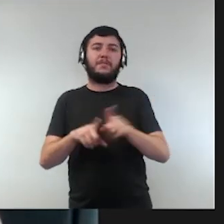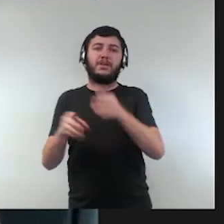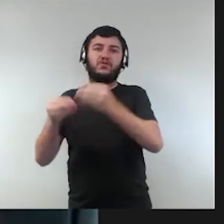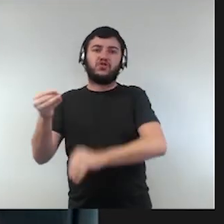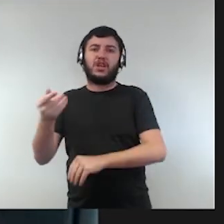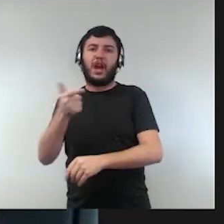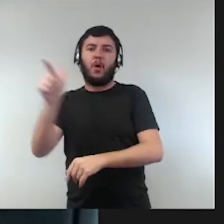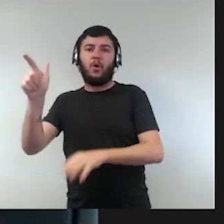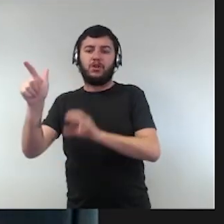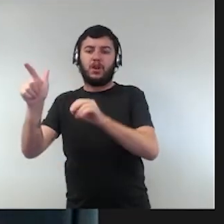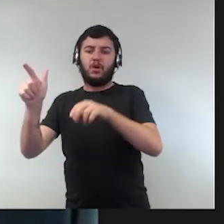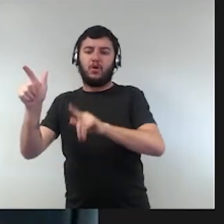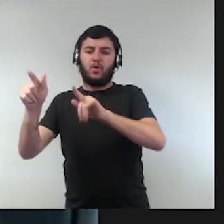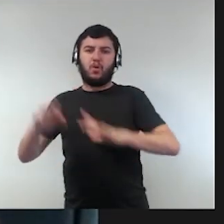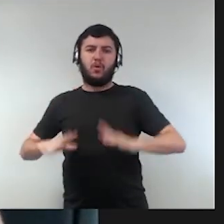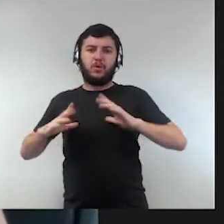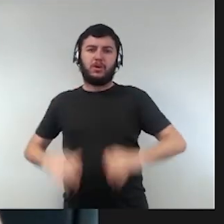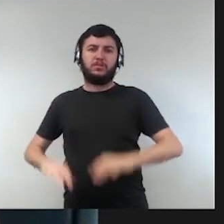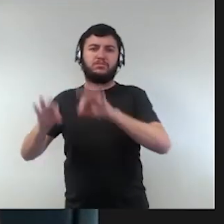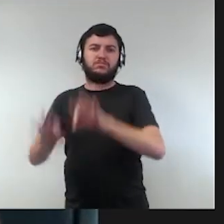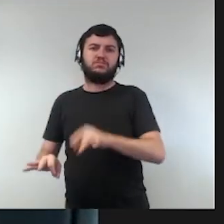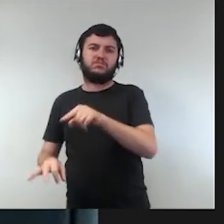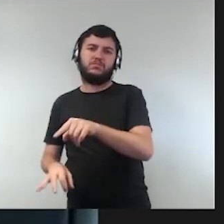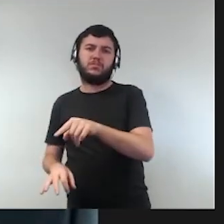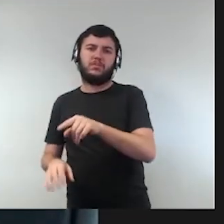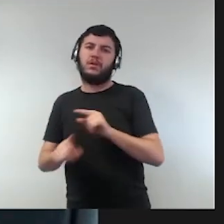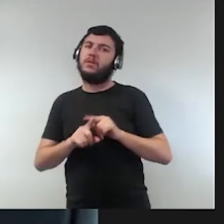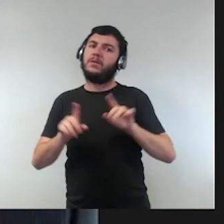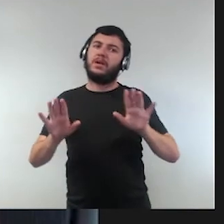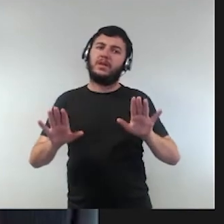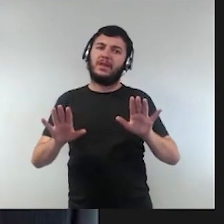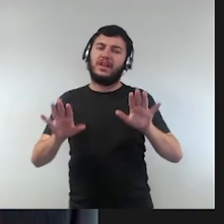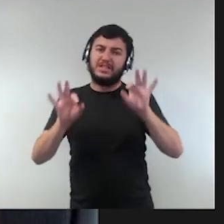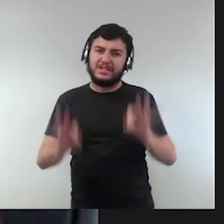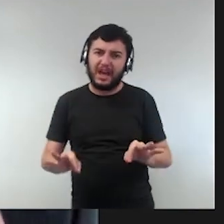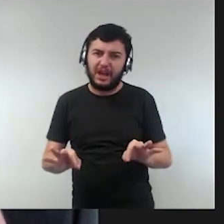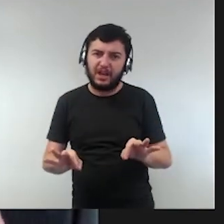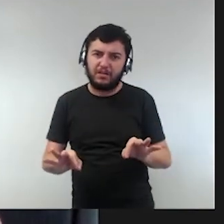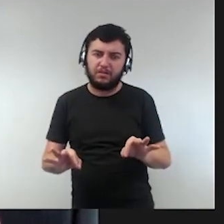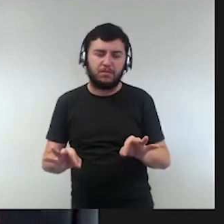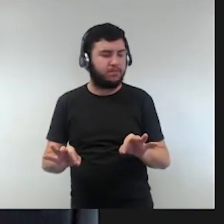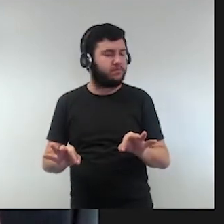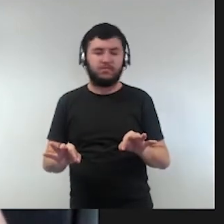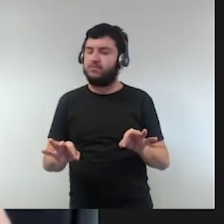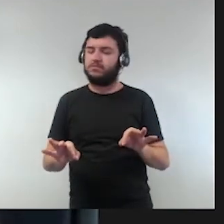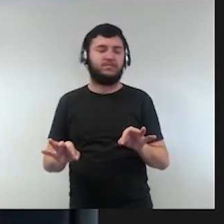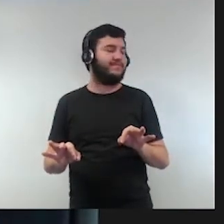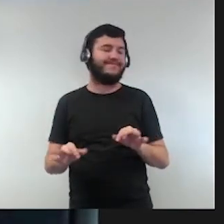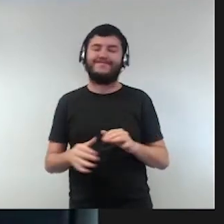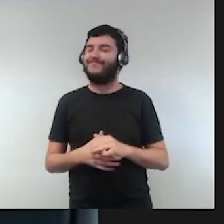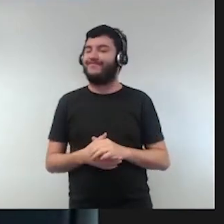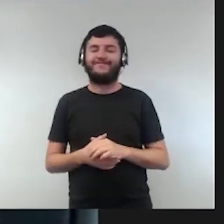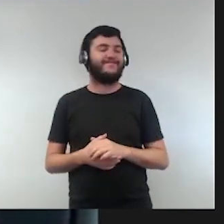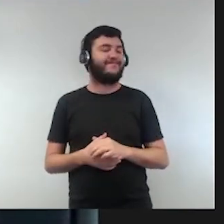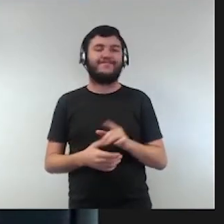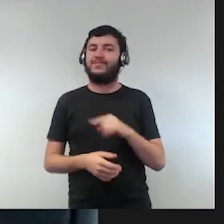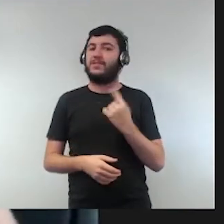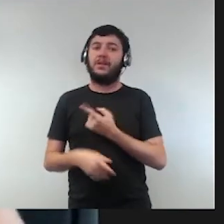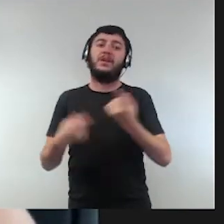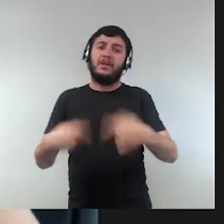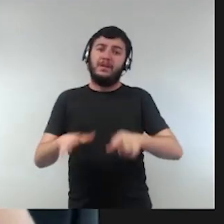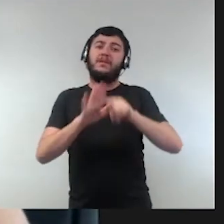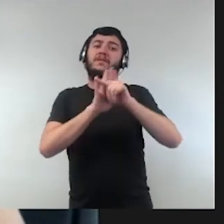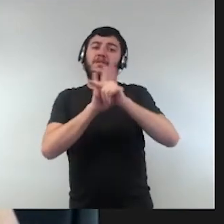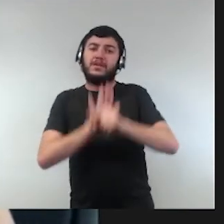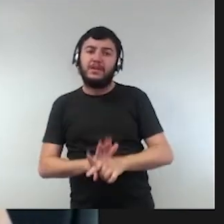é necessário fazer isso? É justo fazer isso? Claro que não. Nós devemos fiscalizar para retirar do mercado os maus